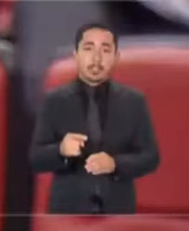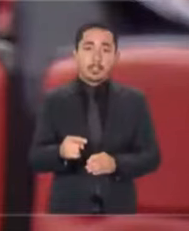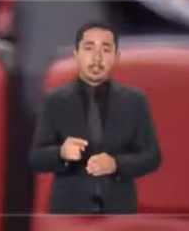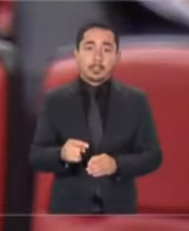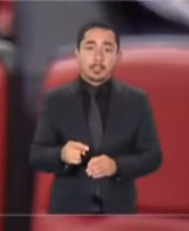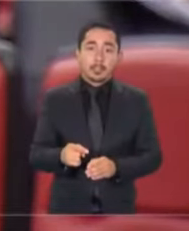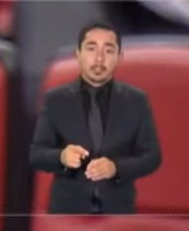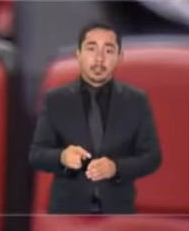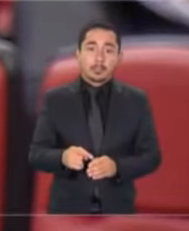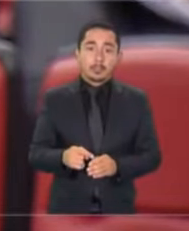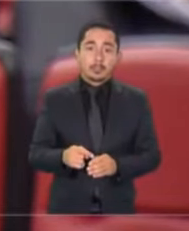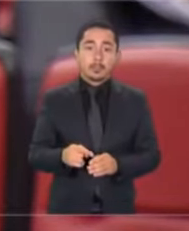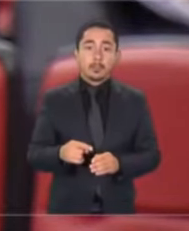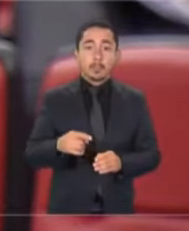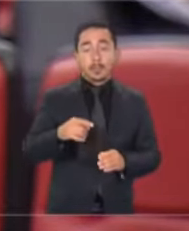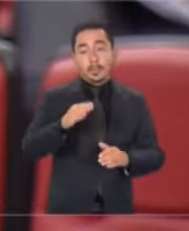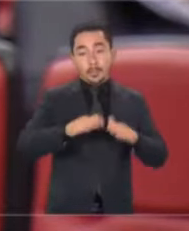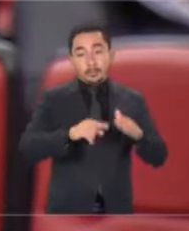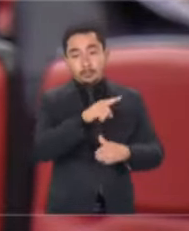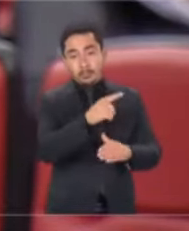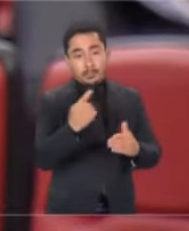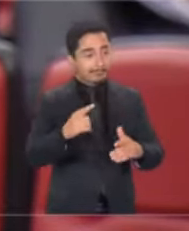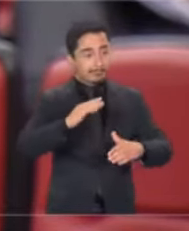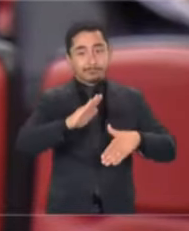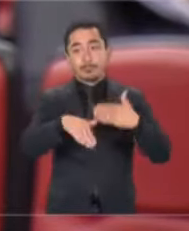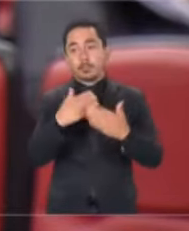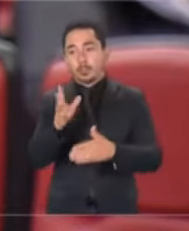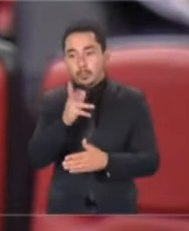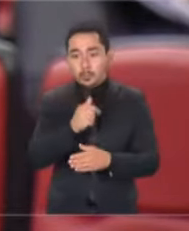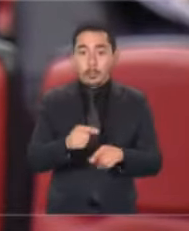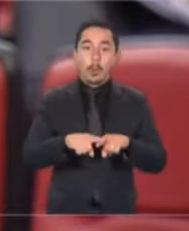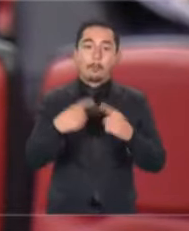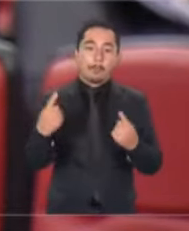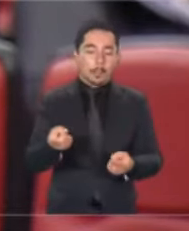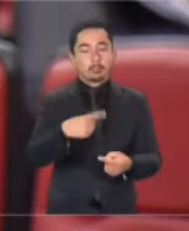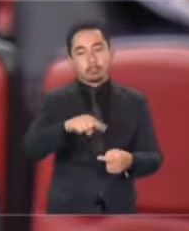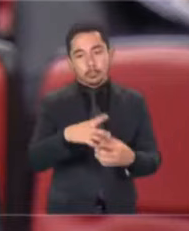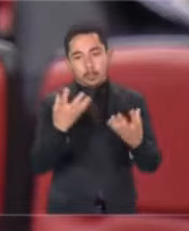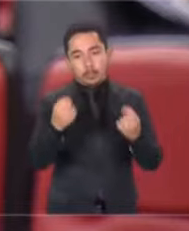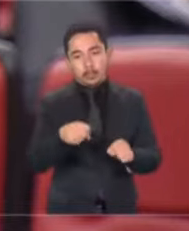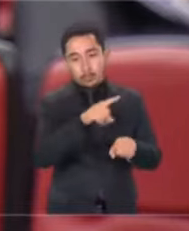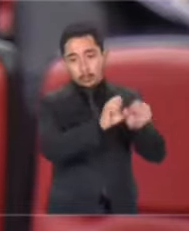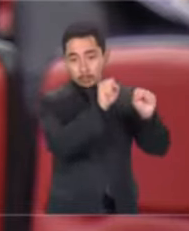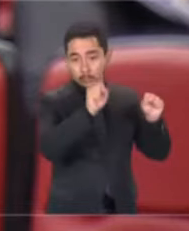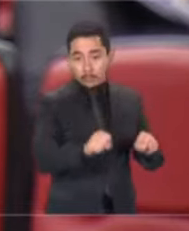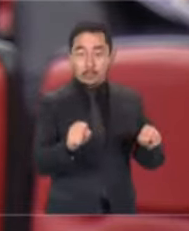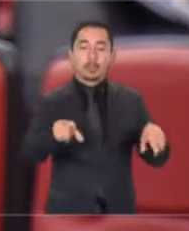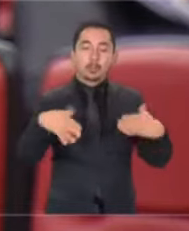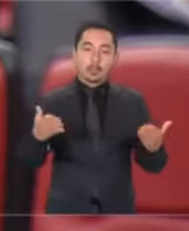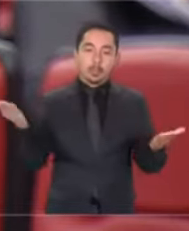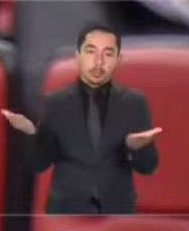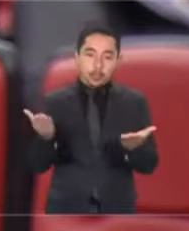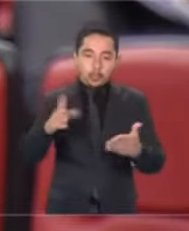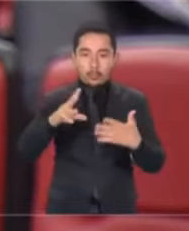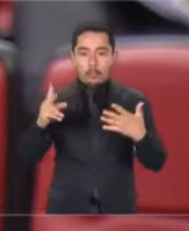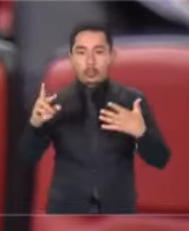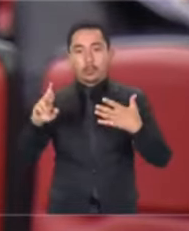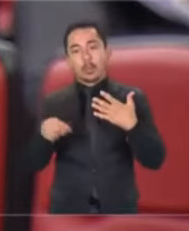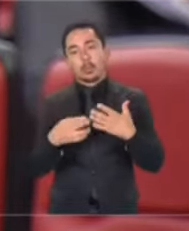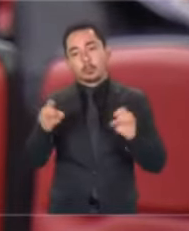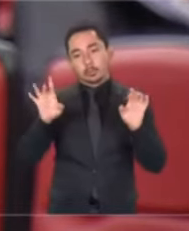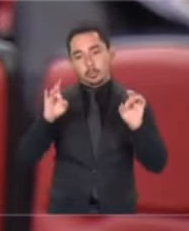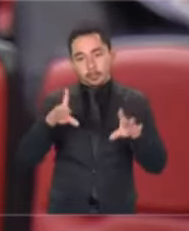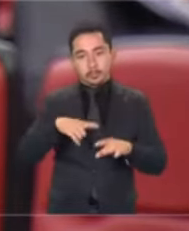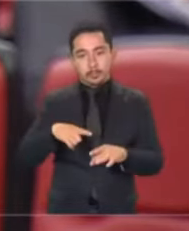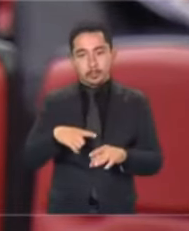efeito suspensivo em sede de embargos de declaração, mas infelizmente ficamos vencedores no tribunal, motivo pelo qual interpusemos recurso especial. E por que eu saliento esse